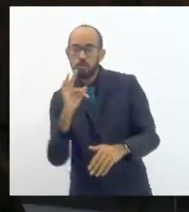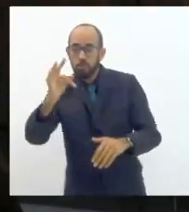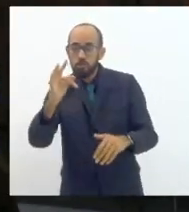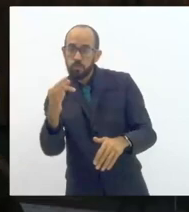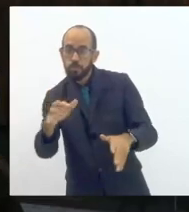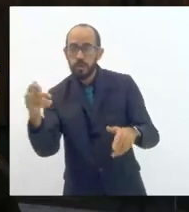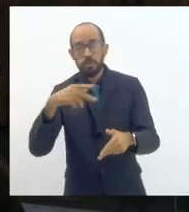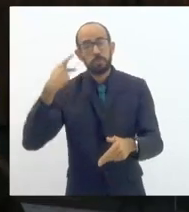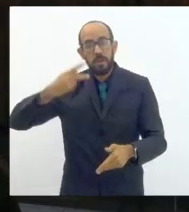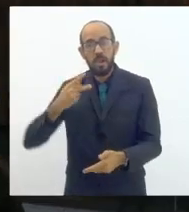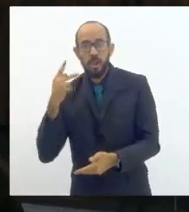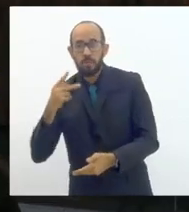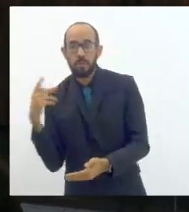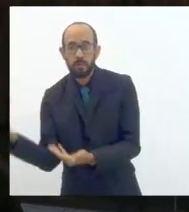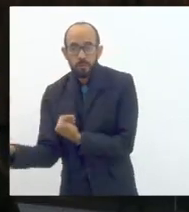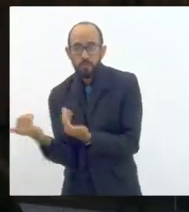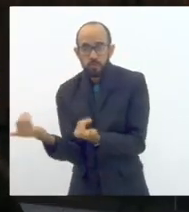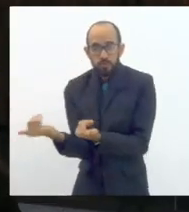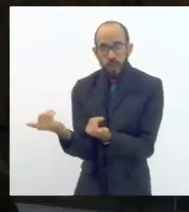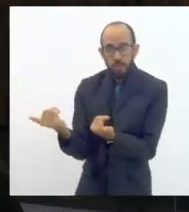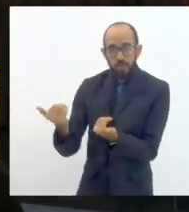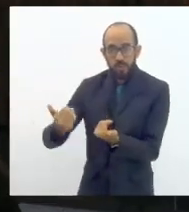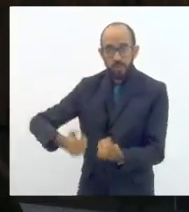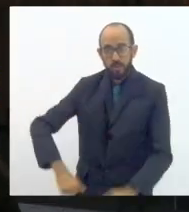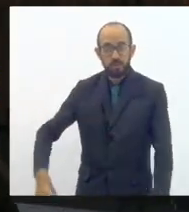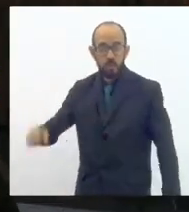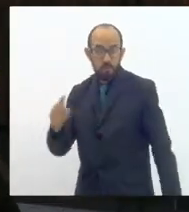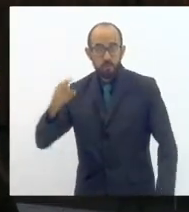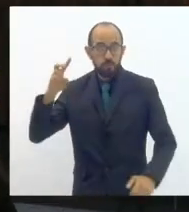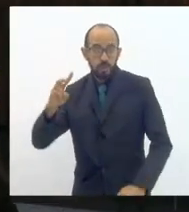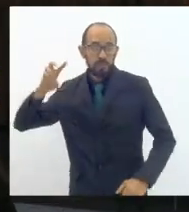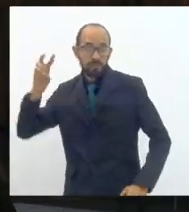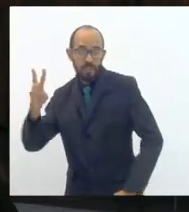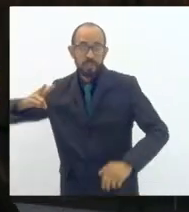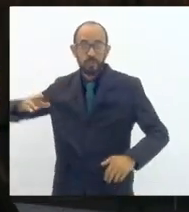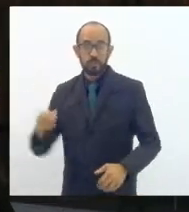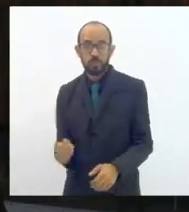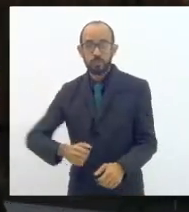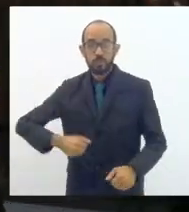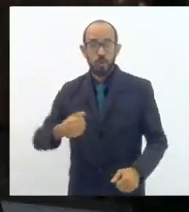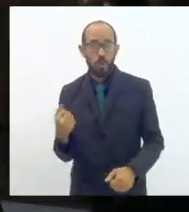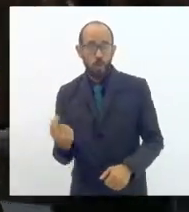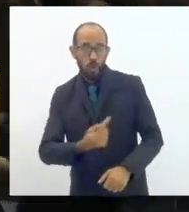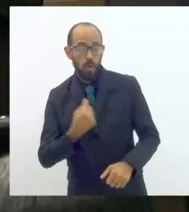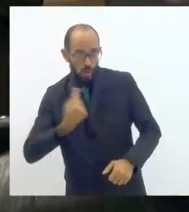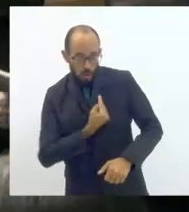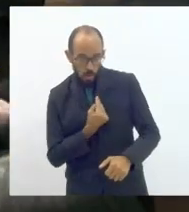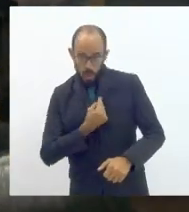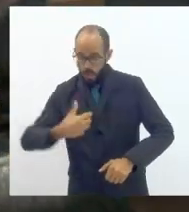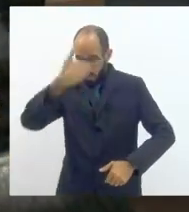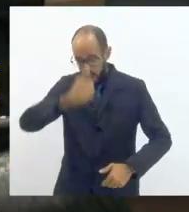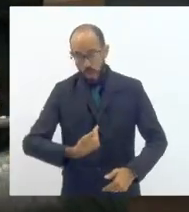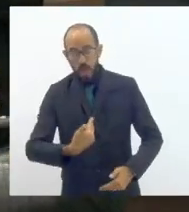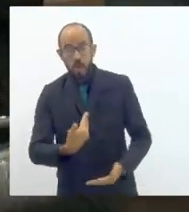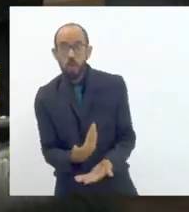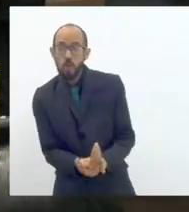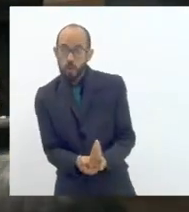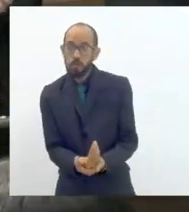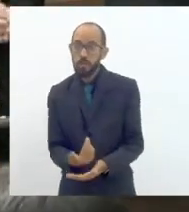Parlamento Juvenil. Sou eu. Um, dois, três e... Sou